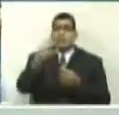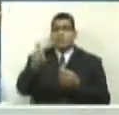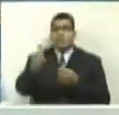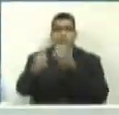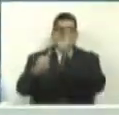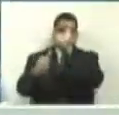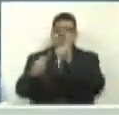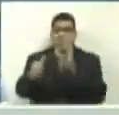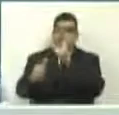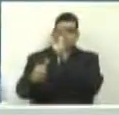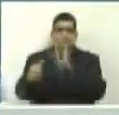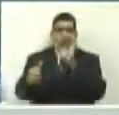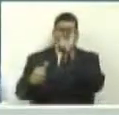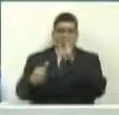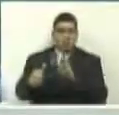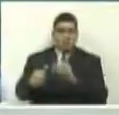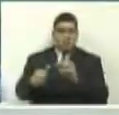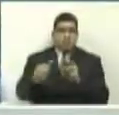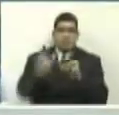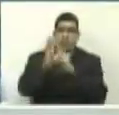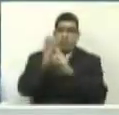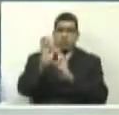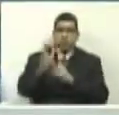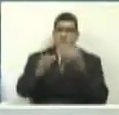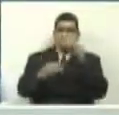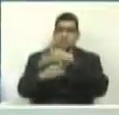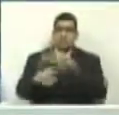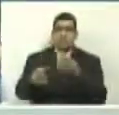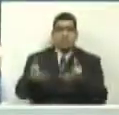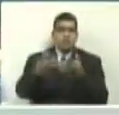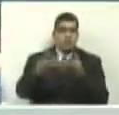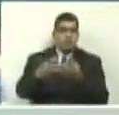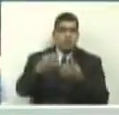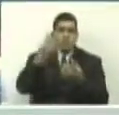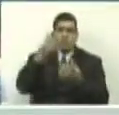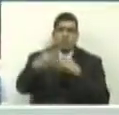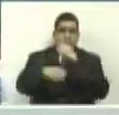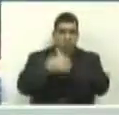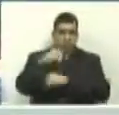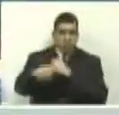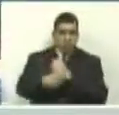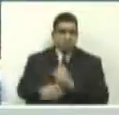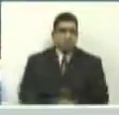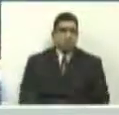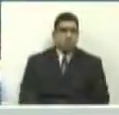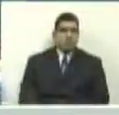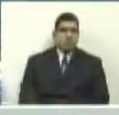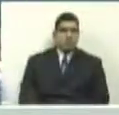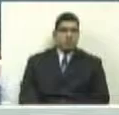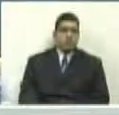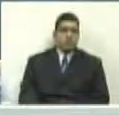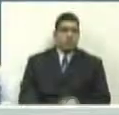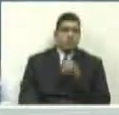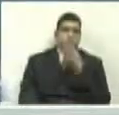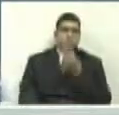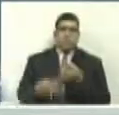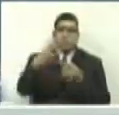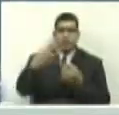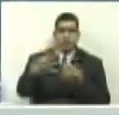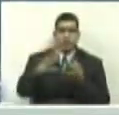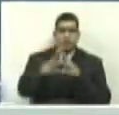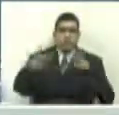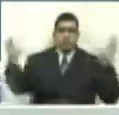110% de crescimento da receita corrente líquida em 4 anos. A quarta